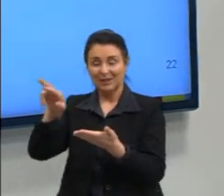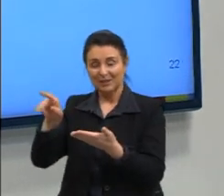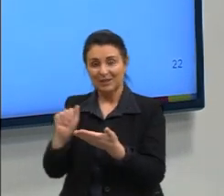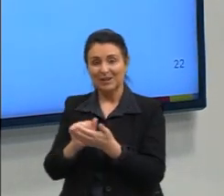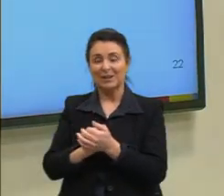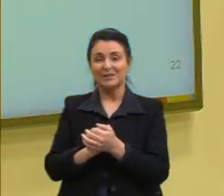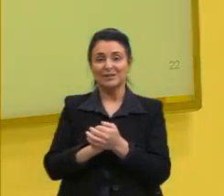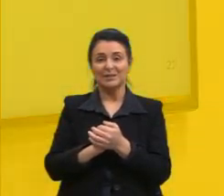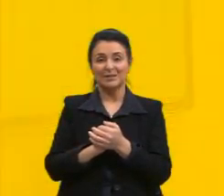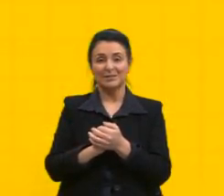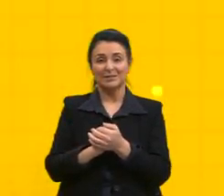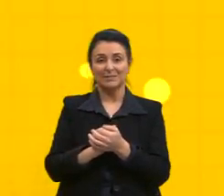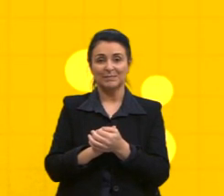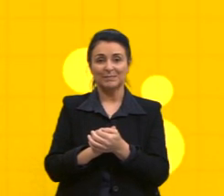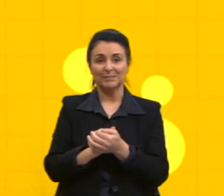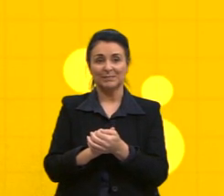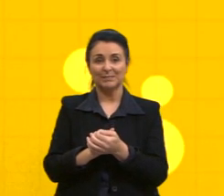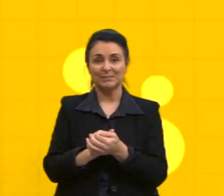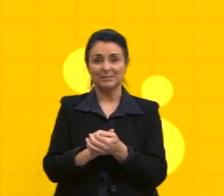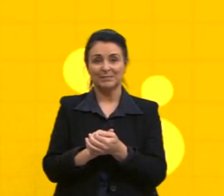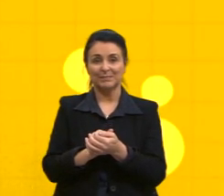e